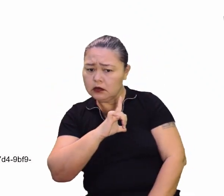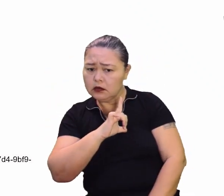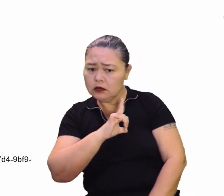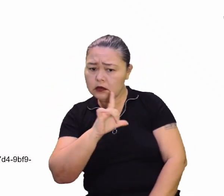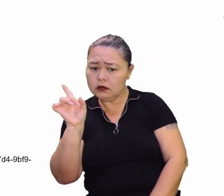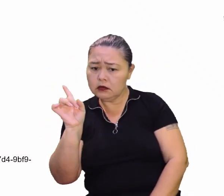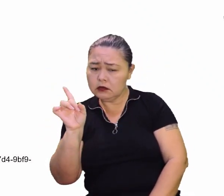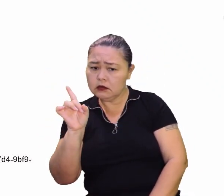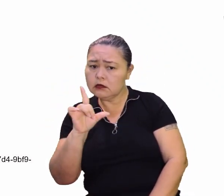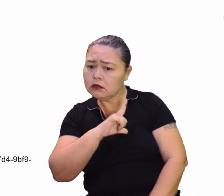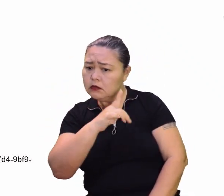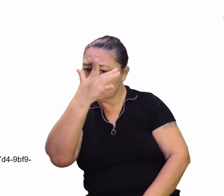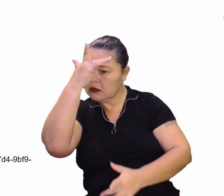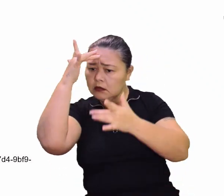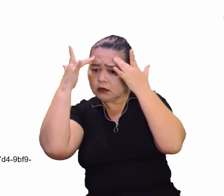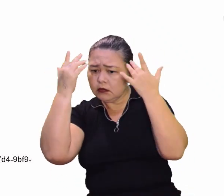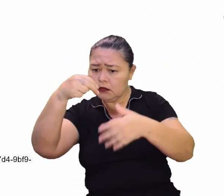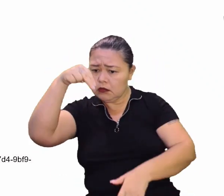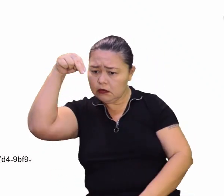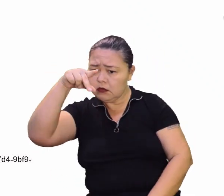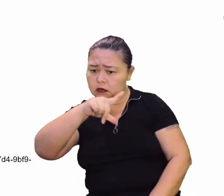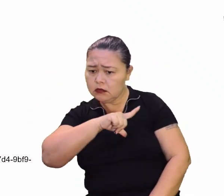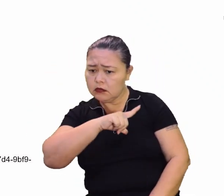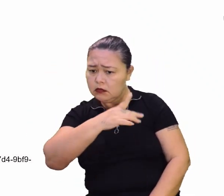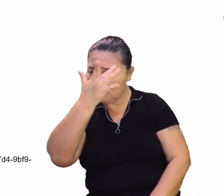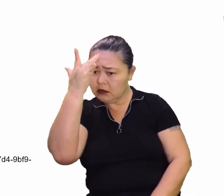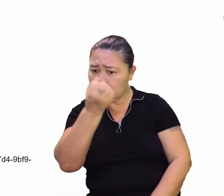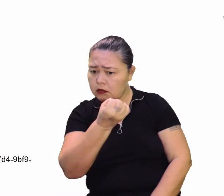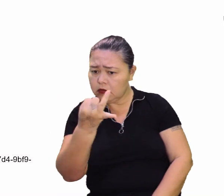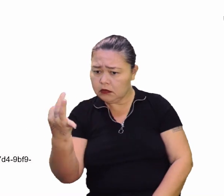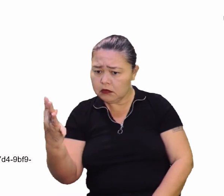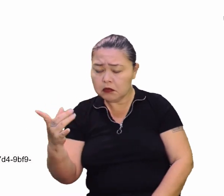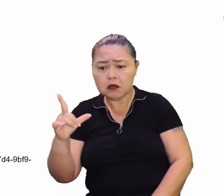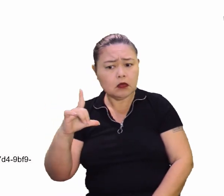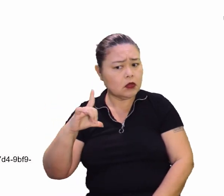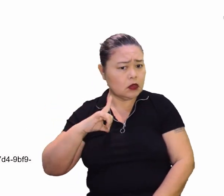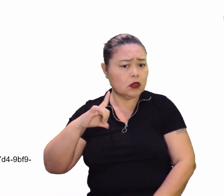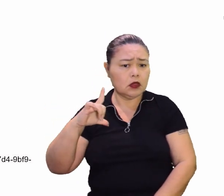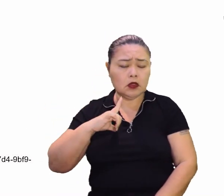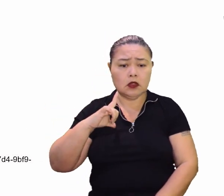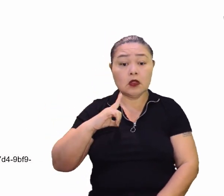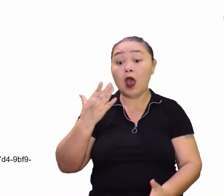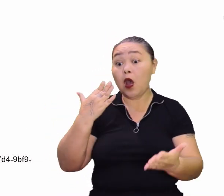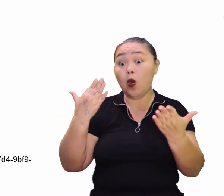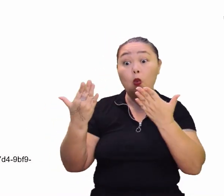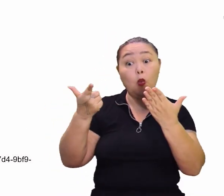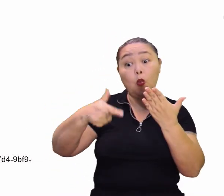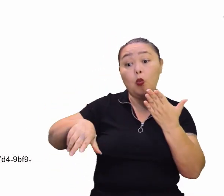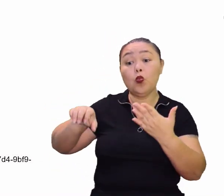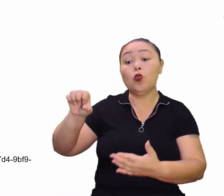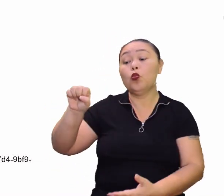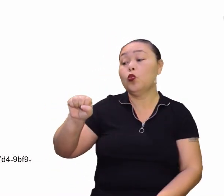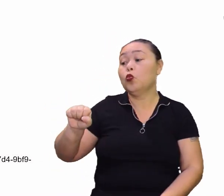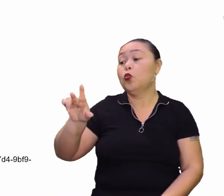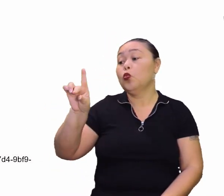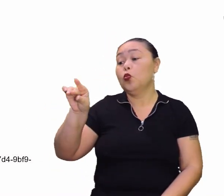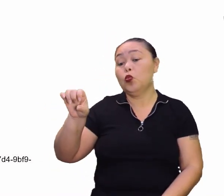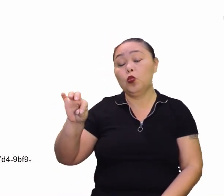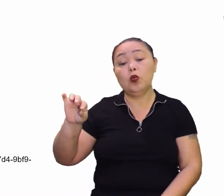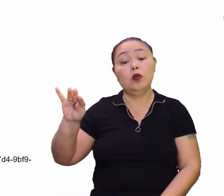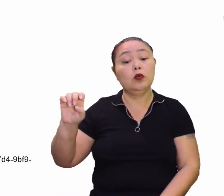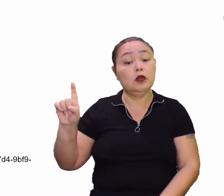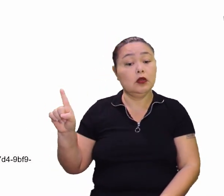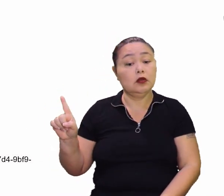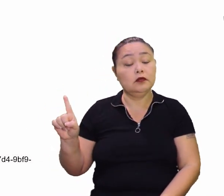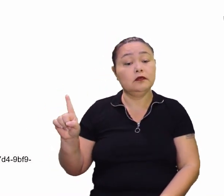E aí, tem muita gente na Região Norte? Tem. no entanto, não se compara com a região Sudeste. Muito bem.